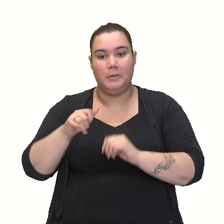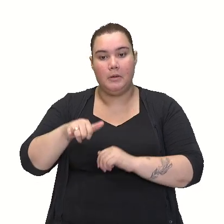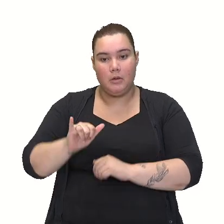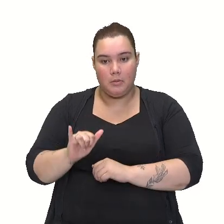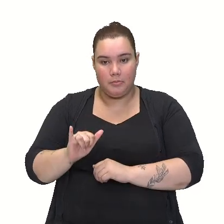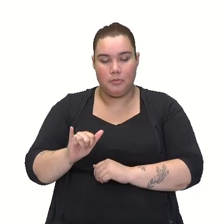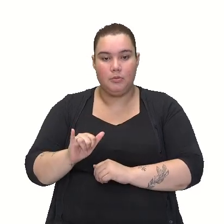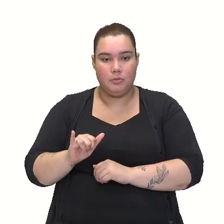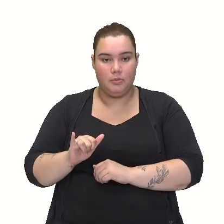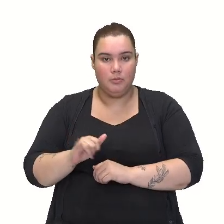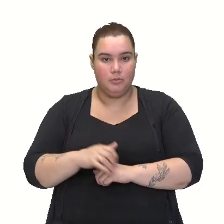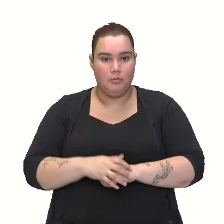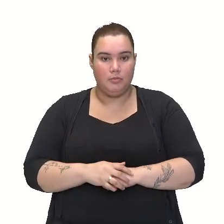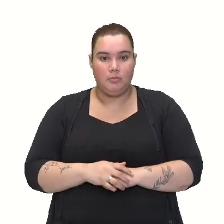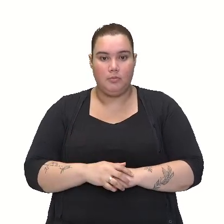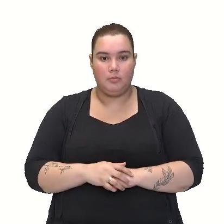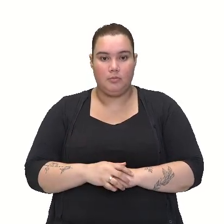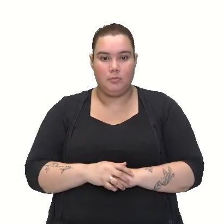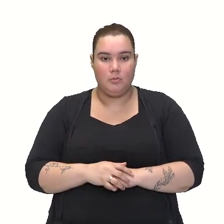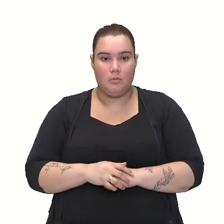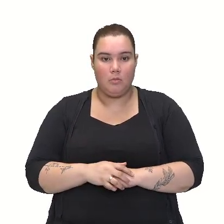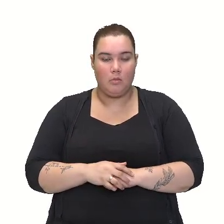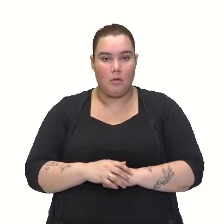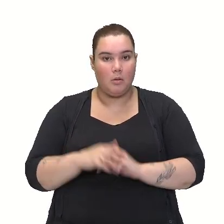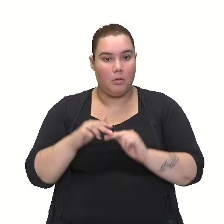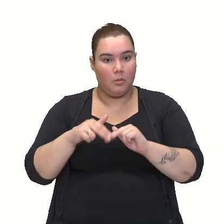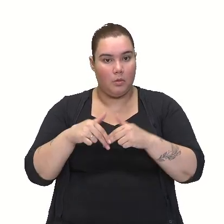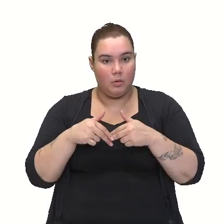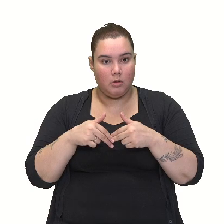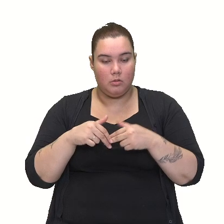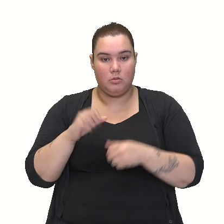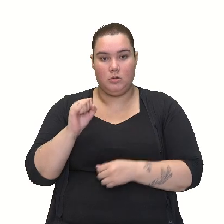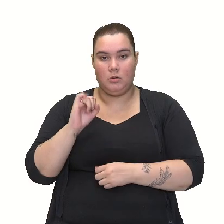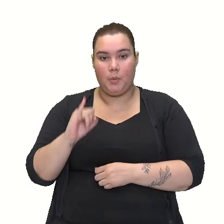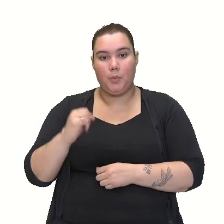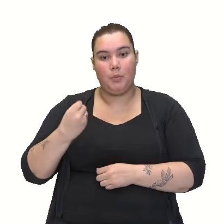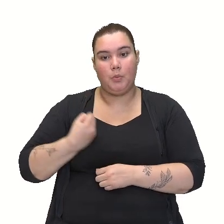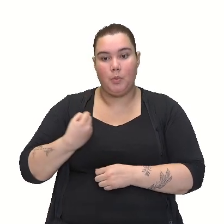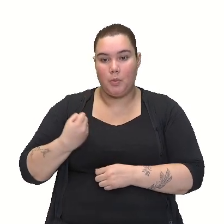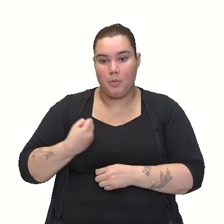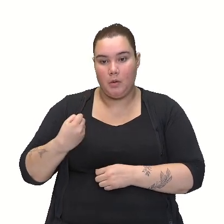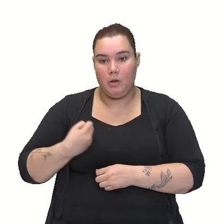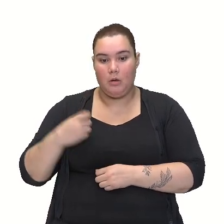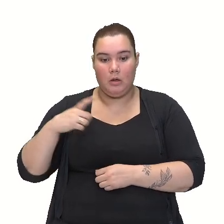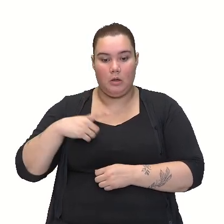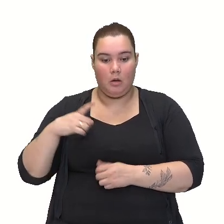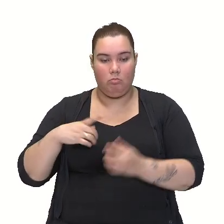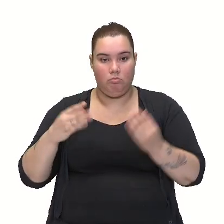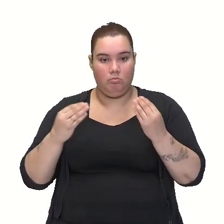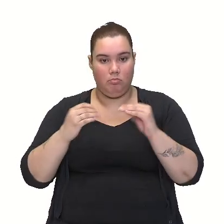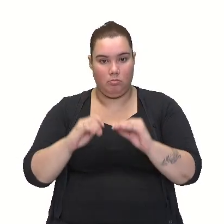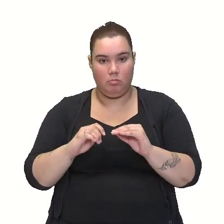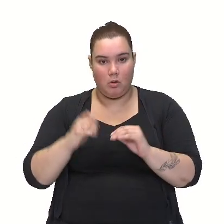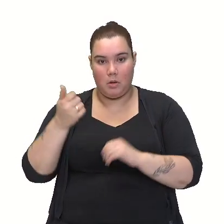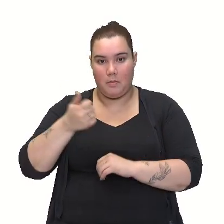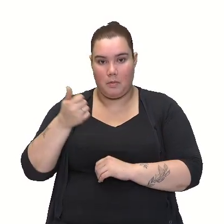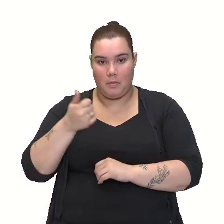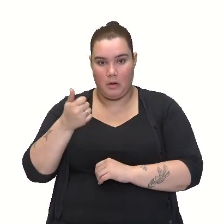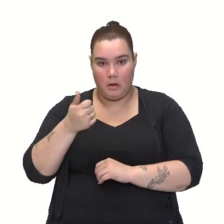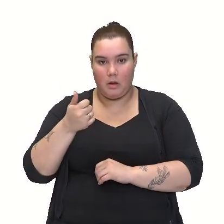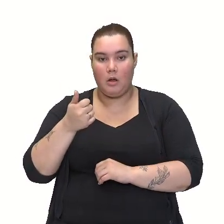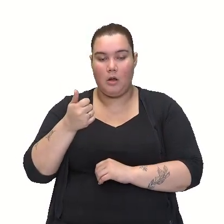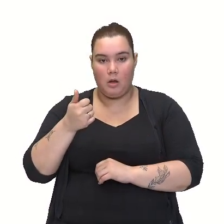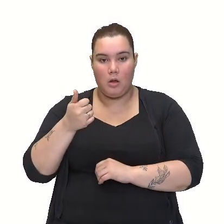y, olha. Portanto, se um número ele está posicionado no primeiro quadrante, ele